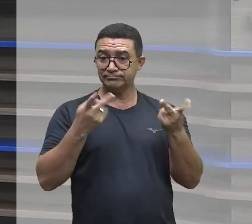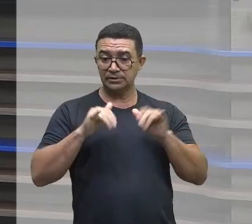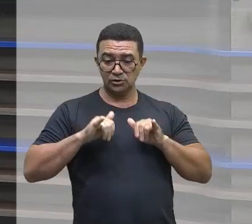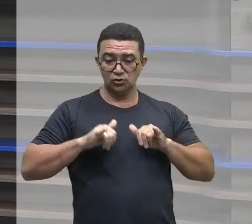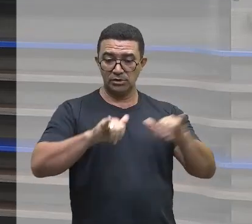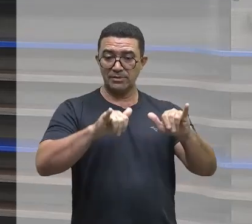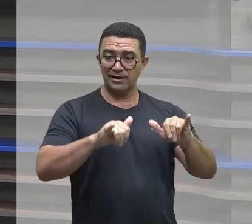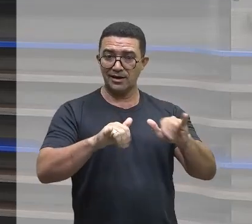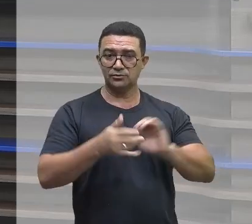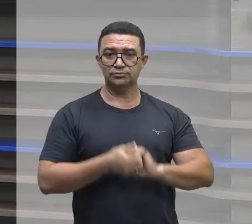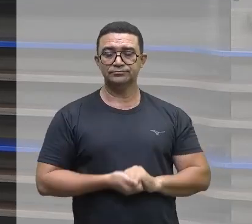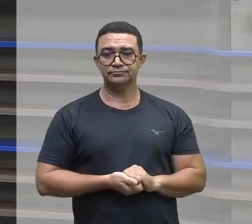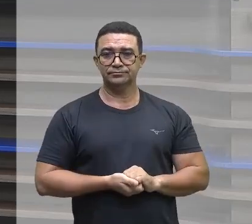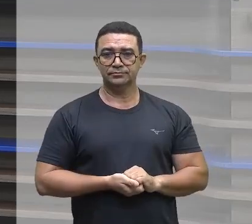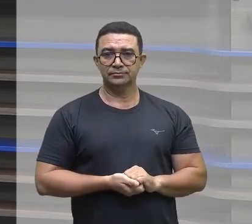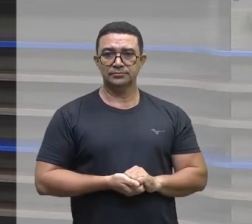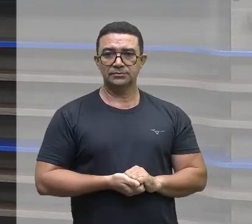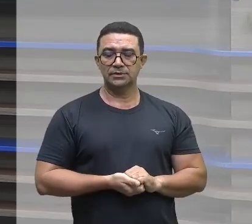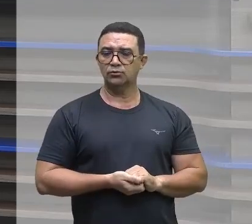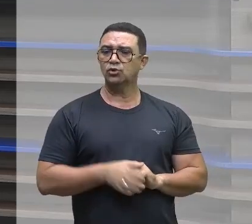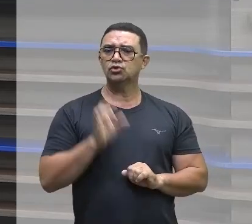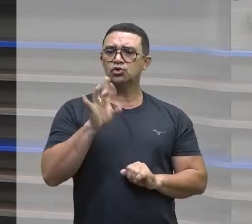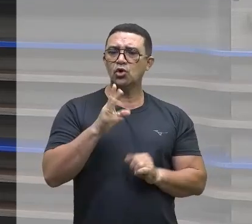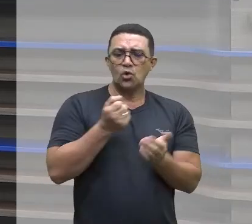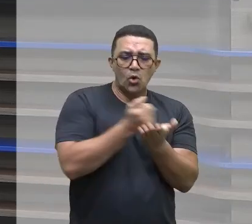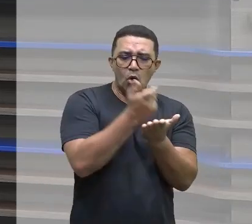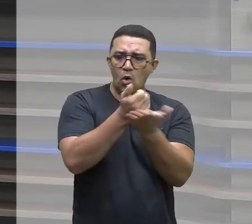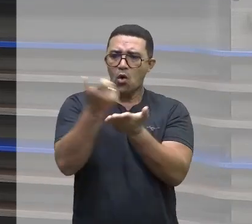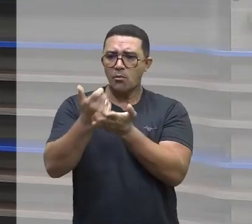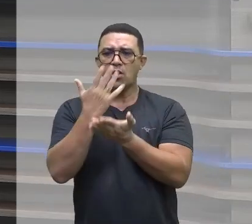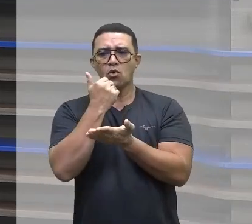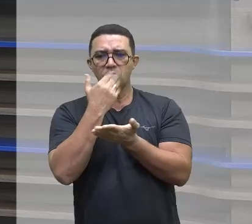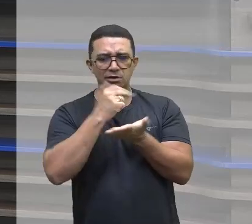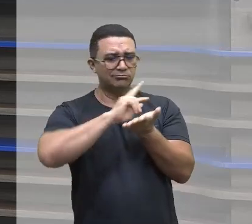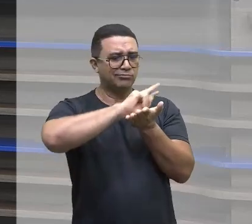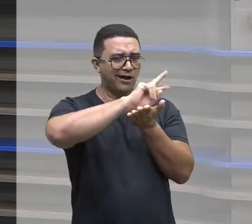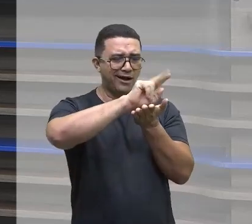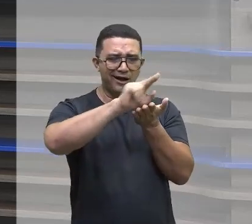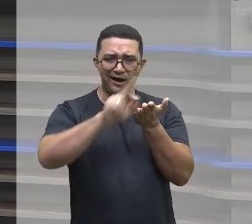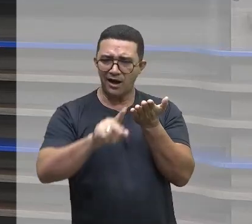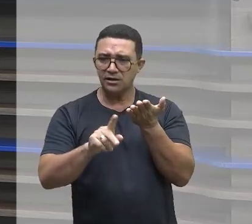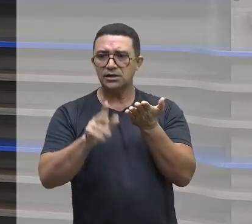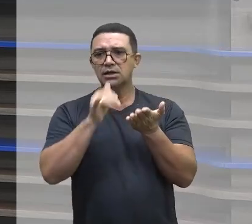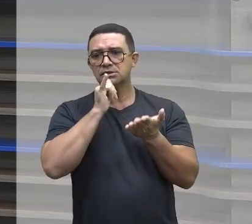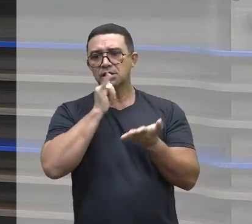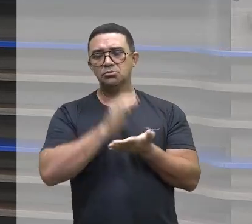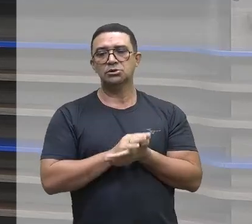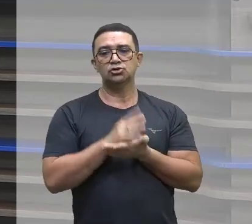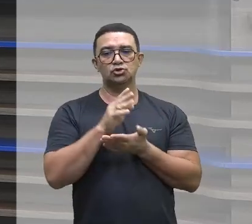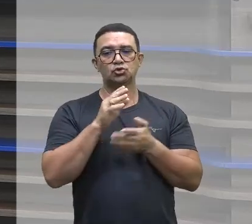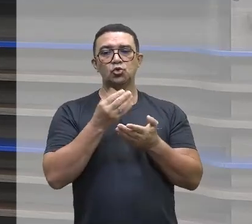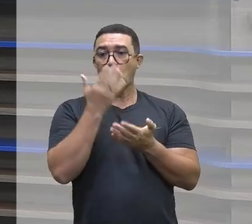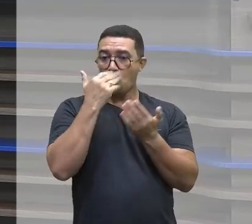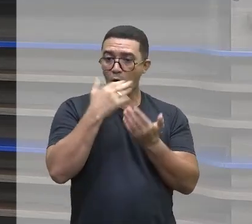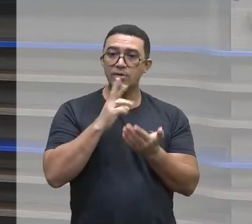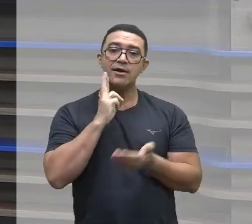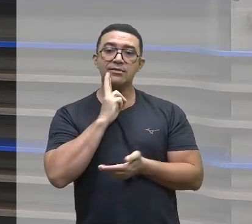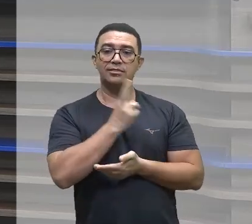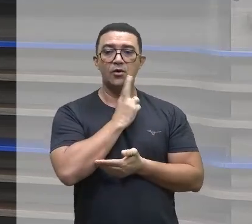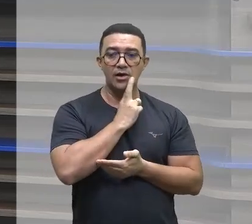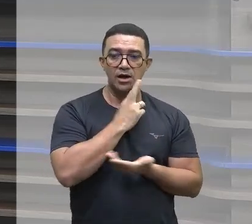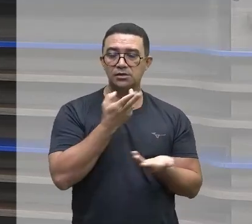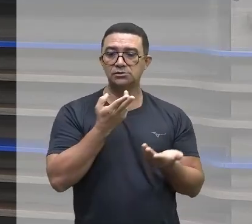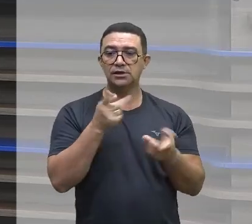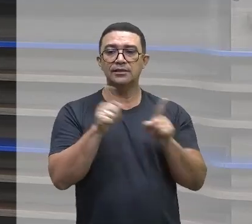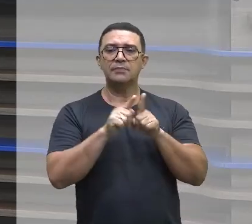não deve anotar apenas as compras no supermercado com alimentação. Você tem que anotar se você come no restaurante, você tem que anotar